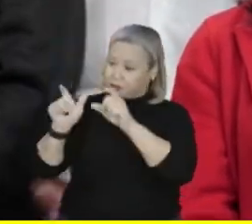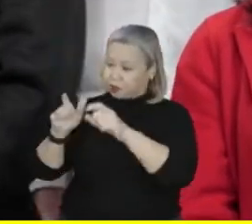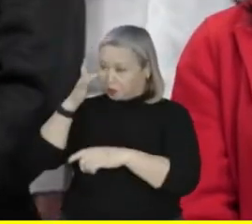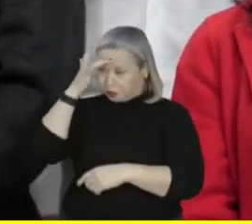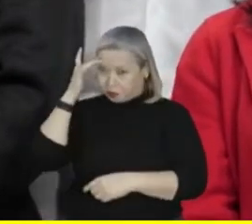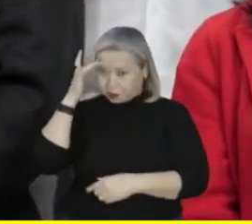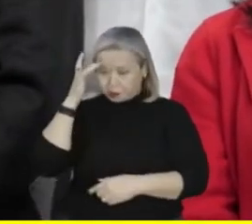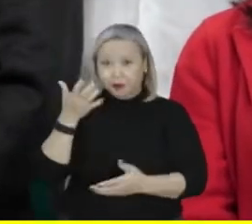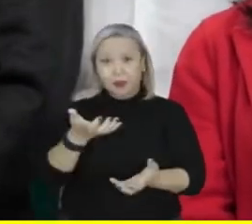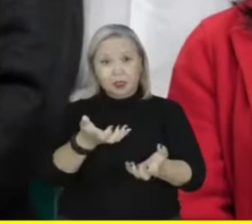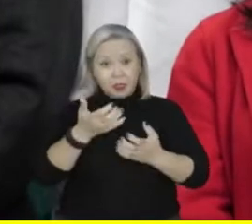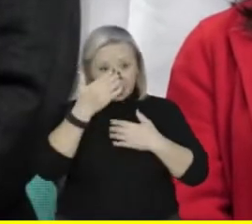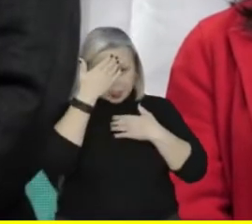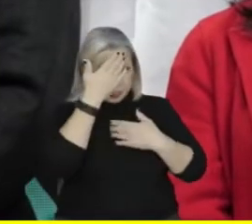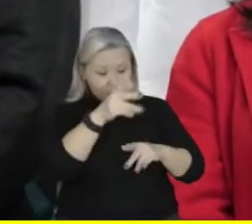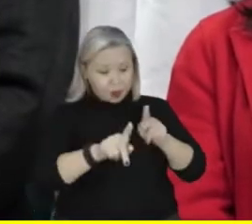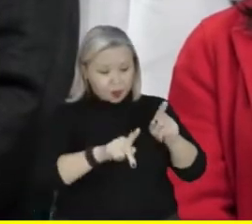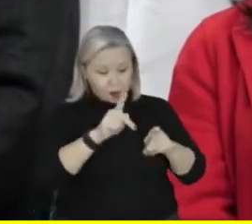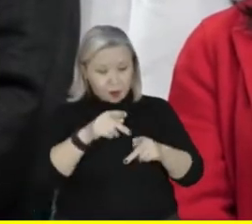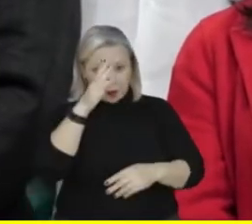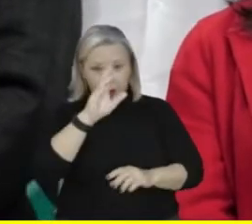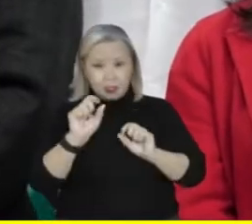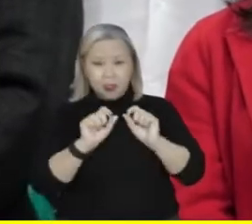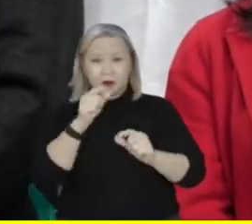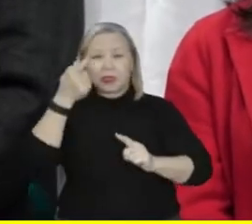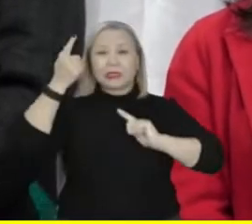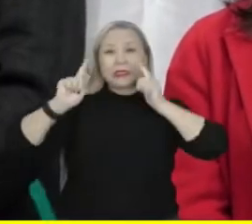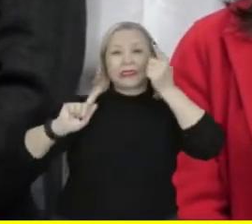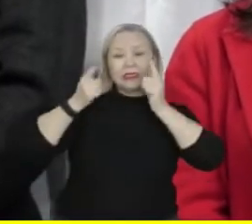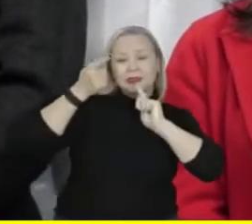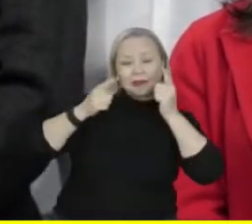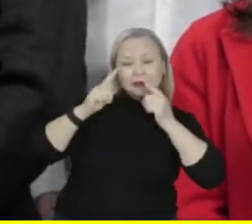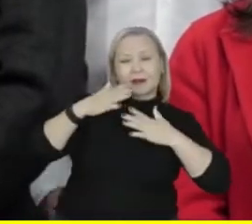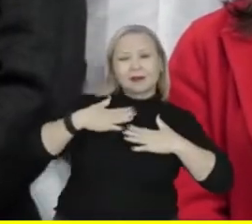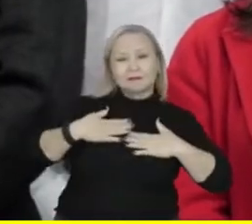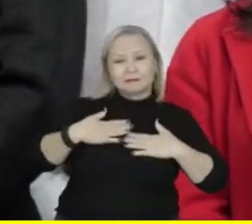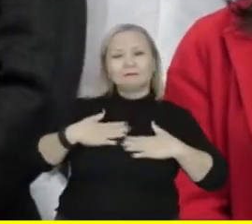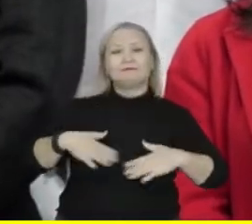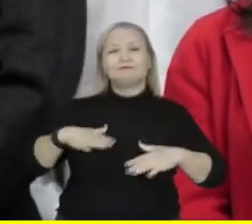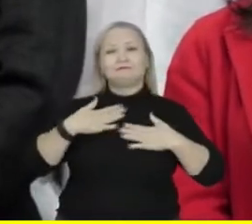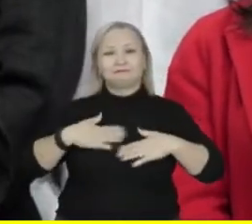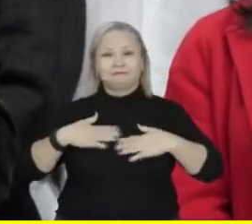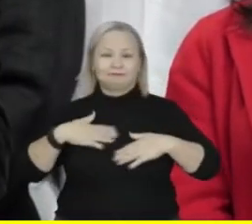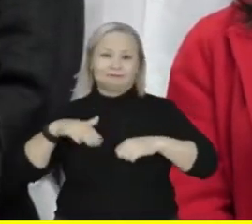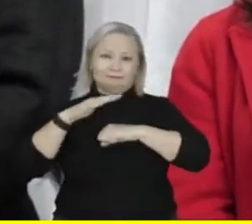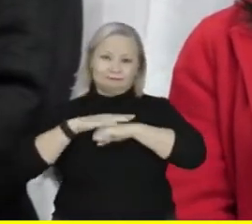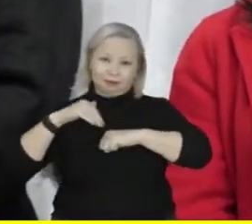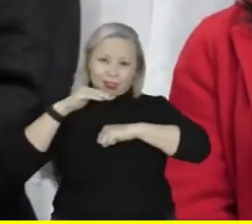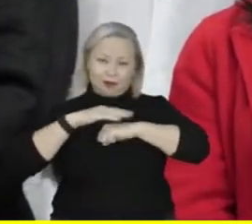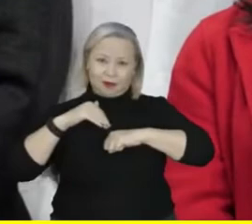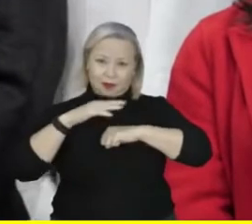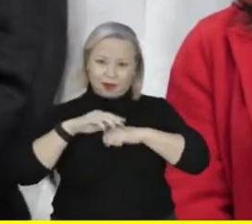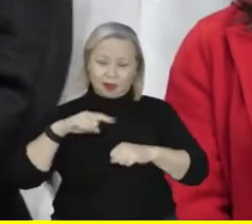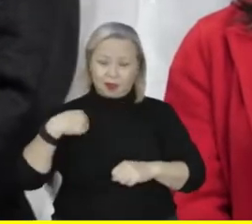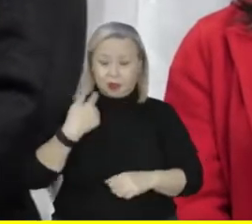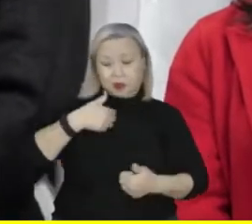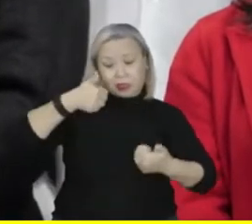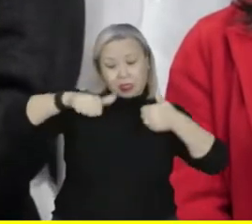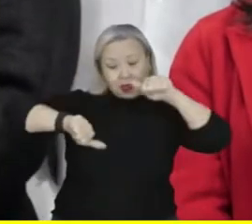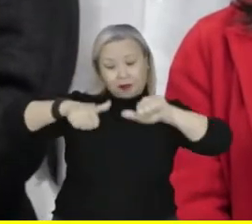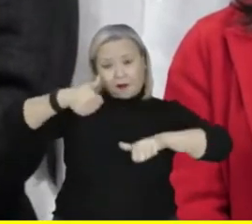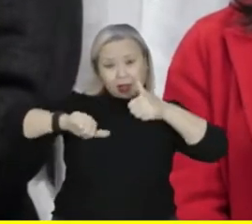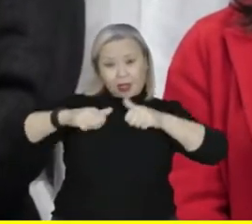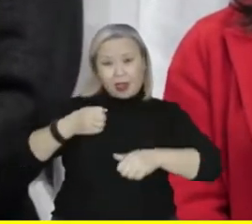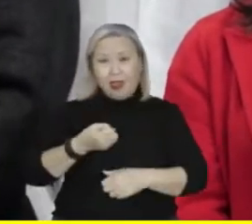por mais desse jeito de gênerosidade a gente para avaliar bem O que que está